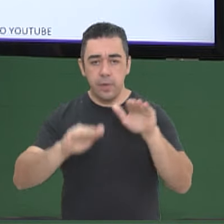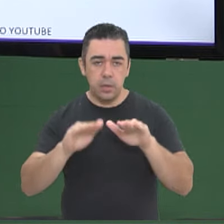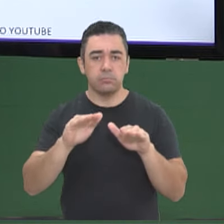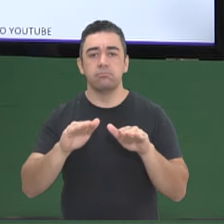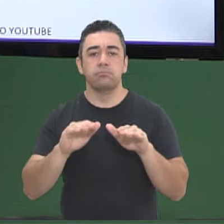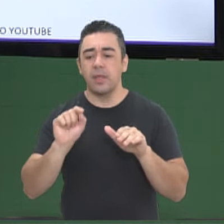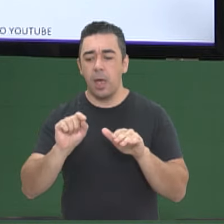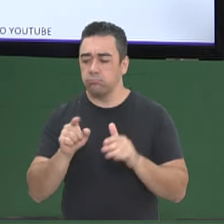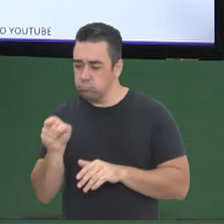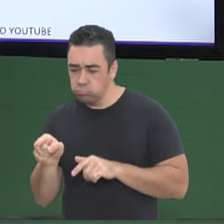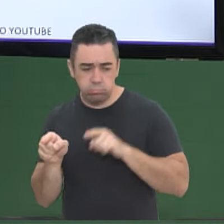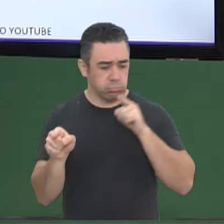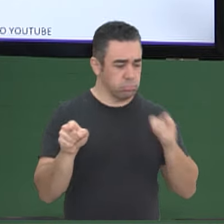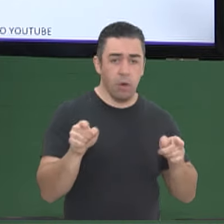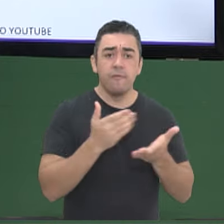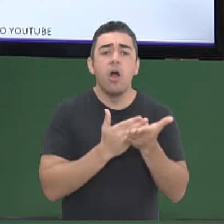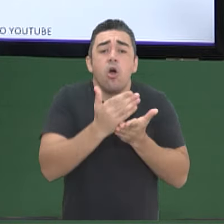uma questão de